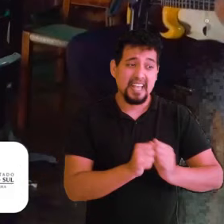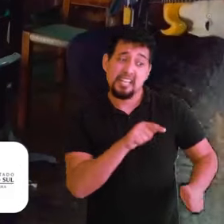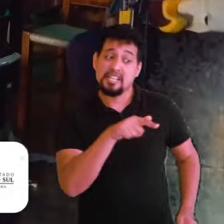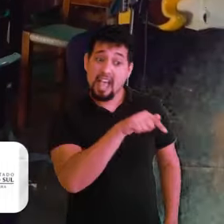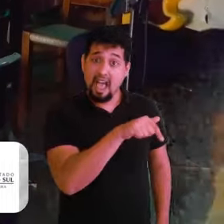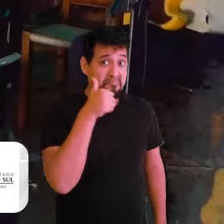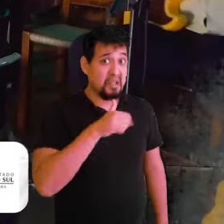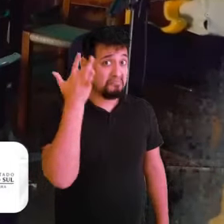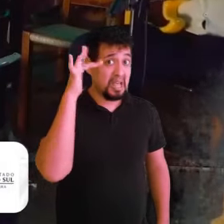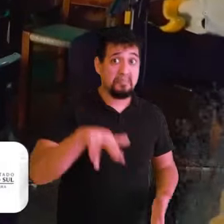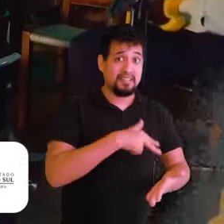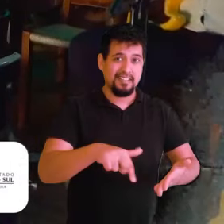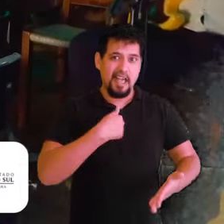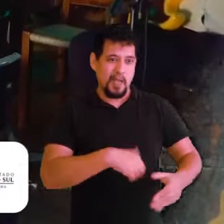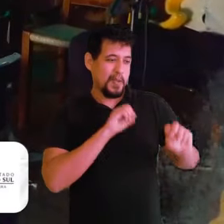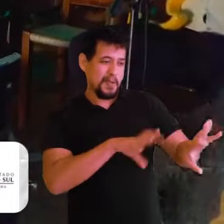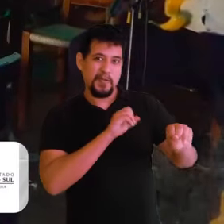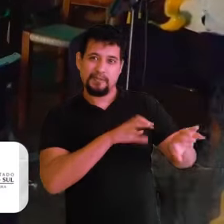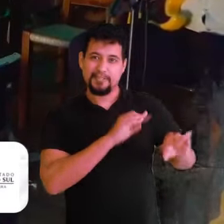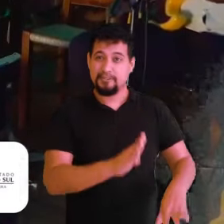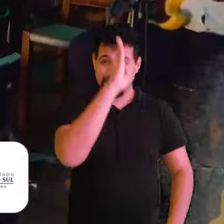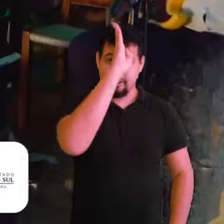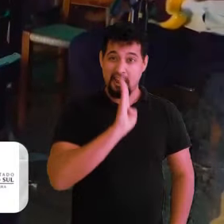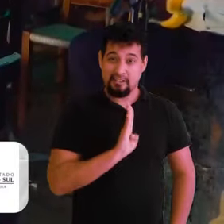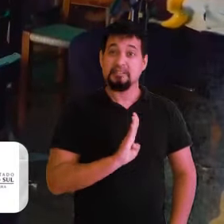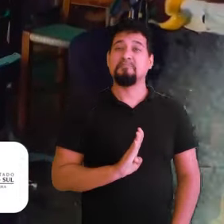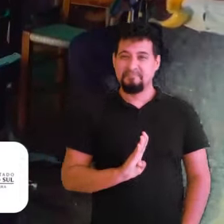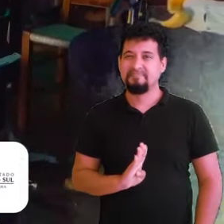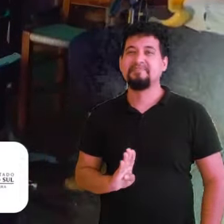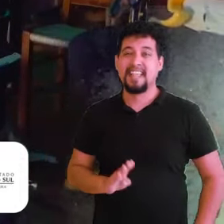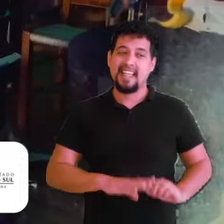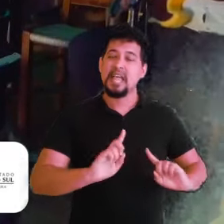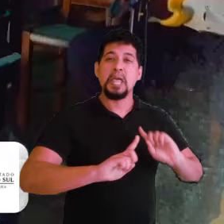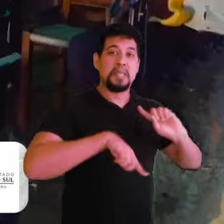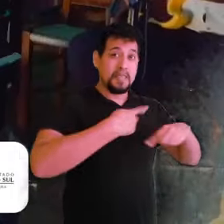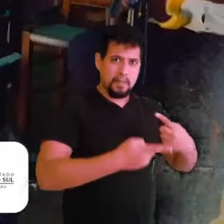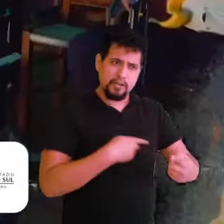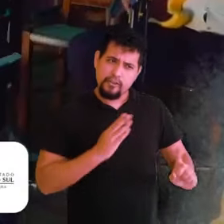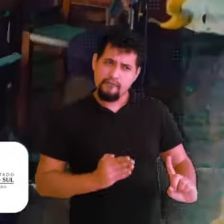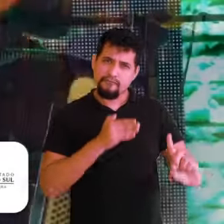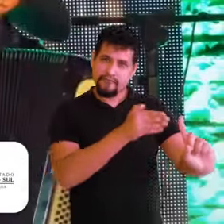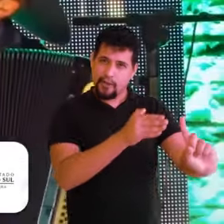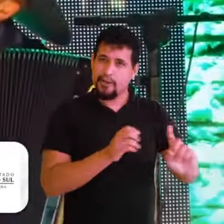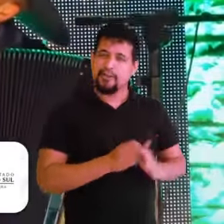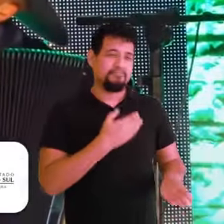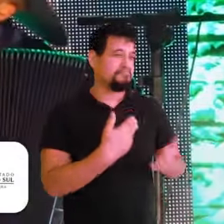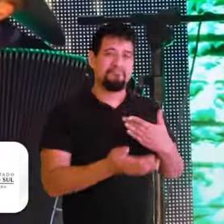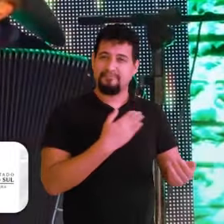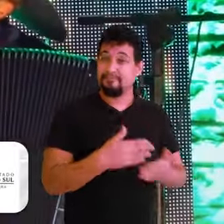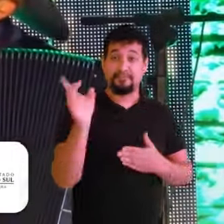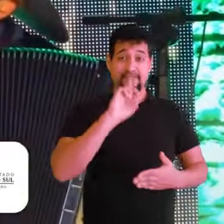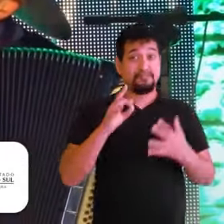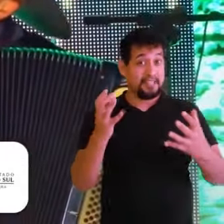e não cobro nada. Depois que eu meto o cavalo, seja lá o que Deus quiser. Pois sou